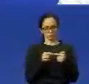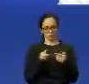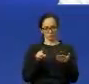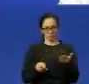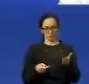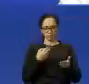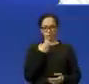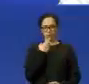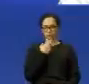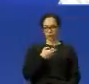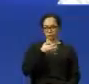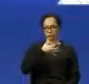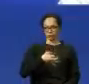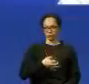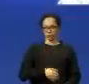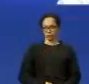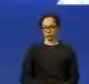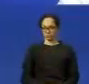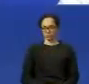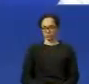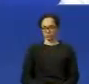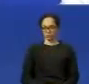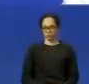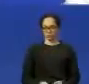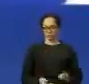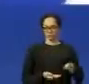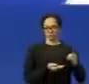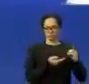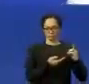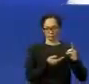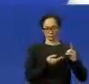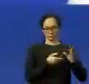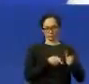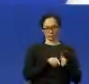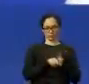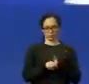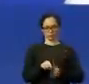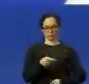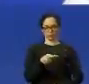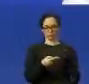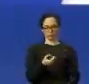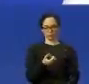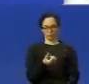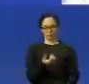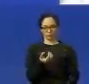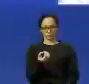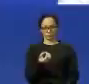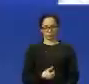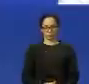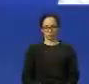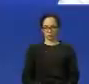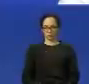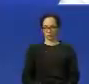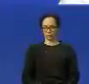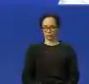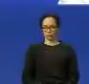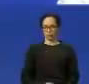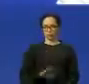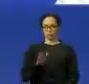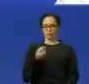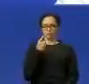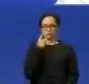resposta correta para a questão 159, resposta D. Já na questão 160, que fala